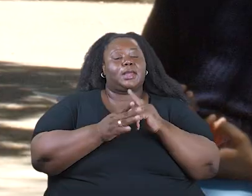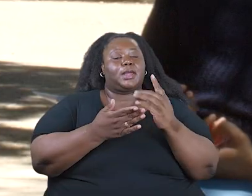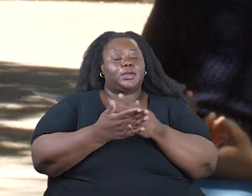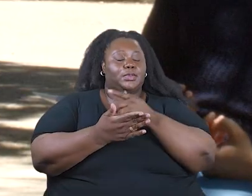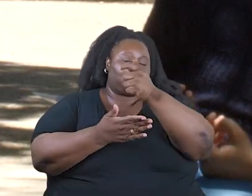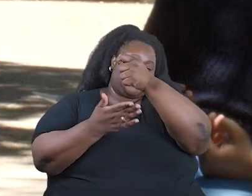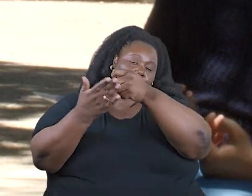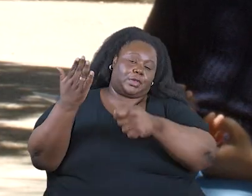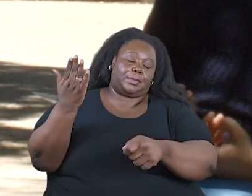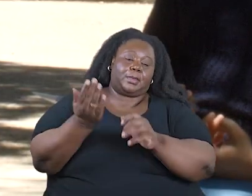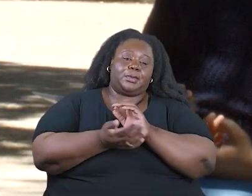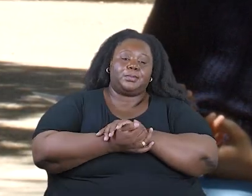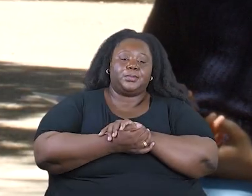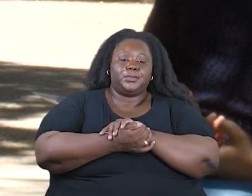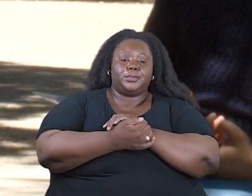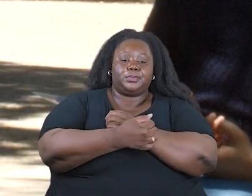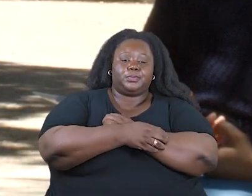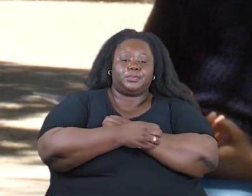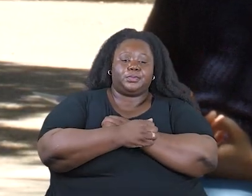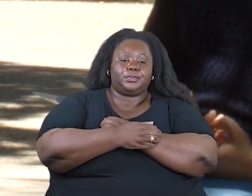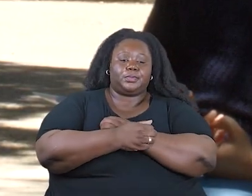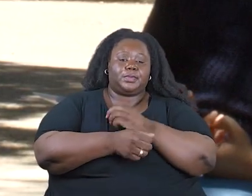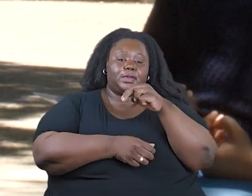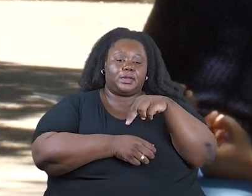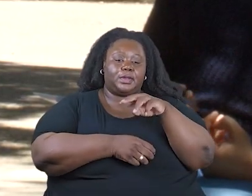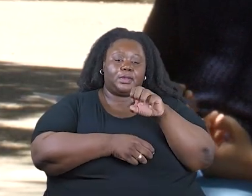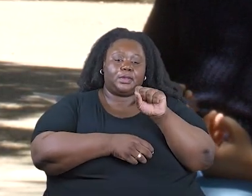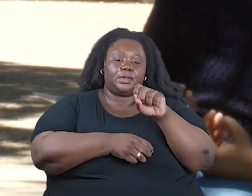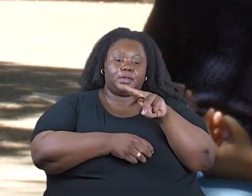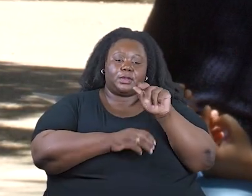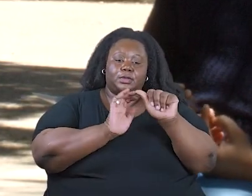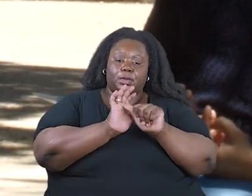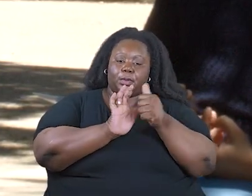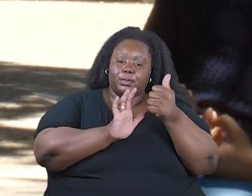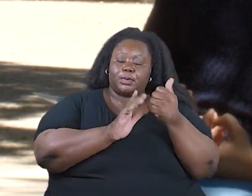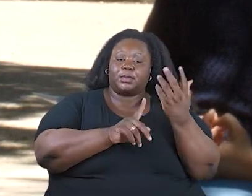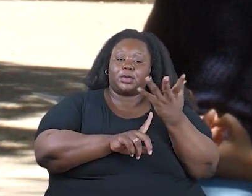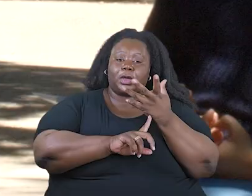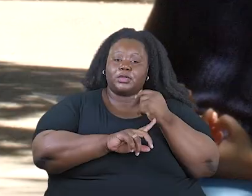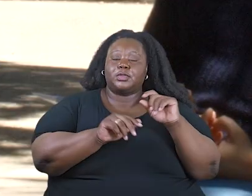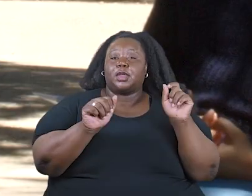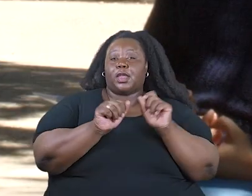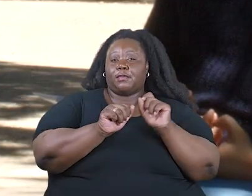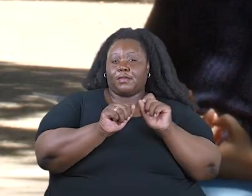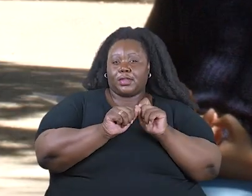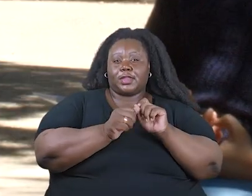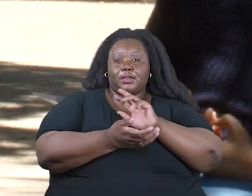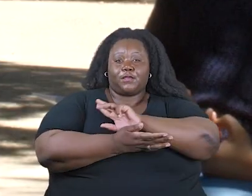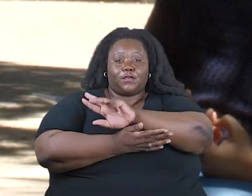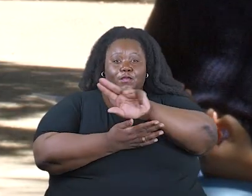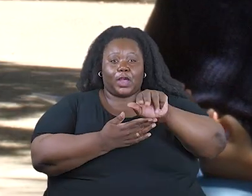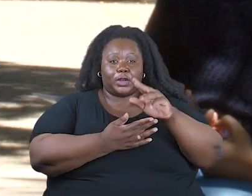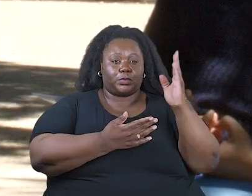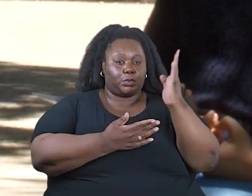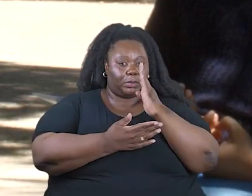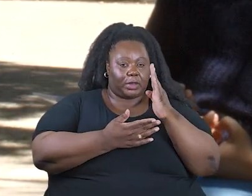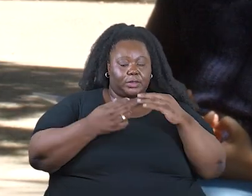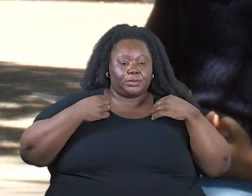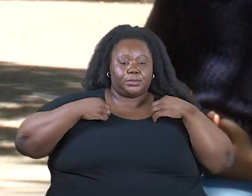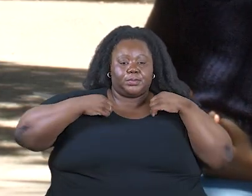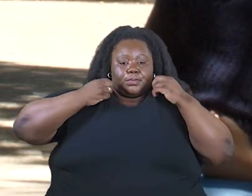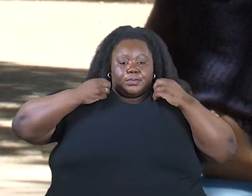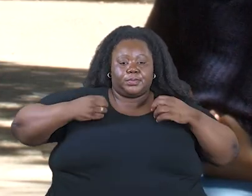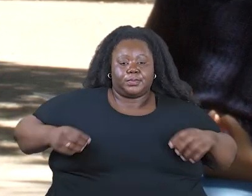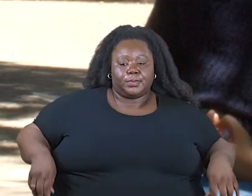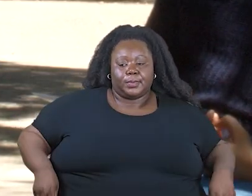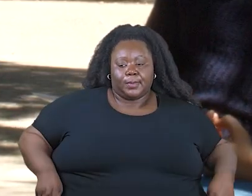zíper. O Nelson Lerner, ele foi um dos primeiros artistas a fazer um múltiplo no Brasil. E